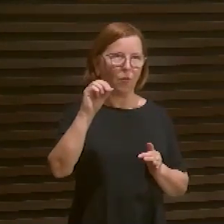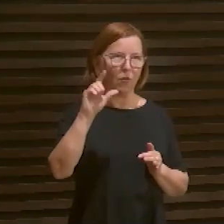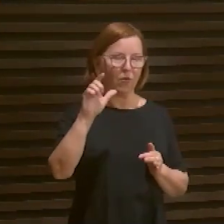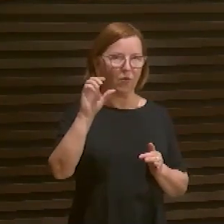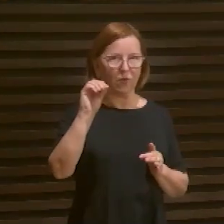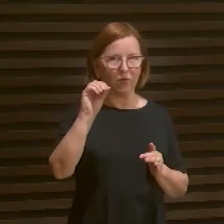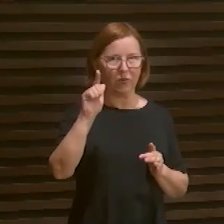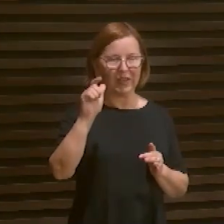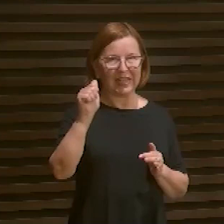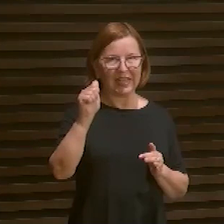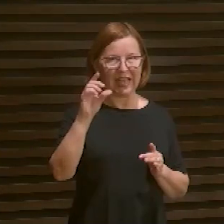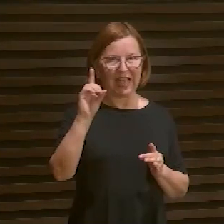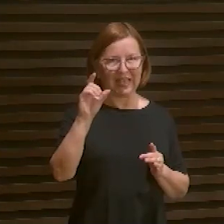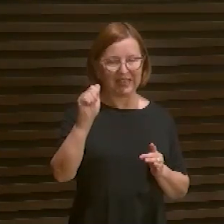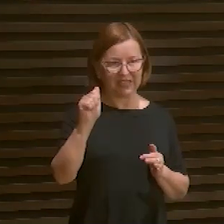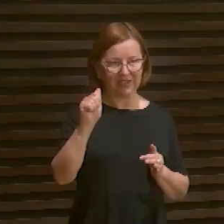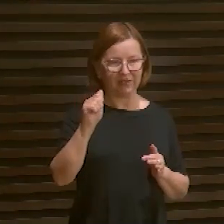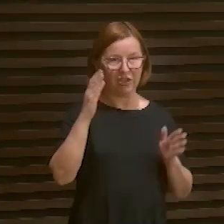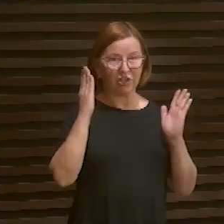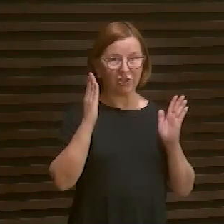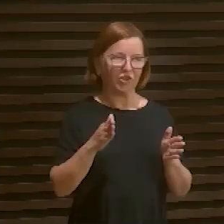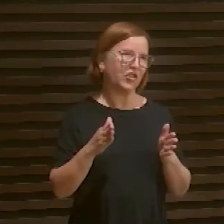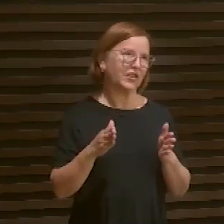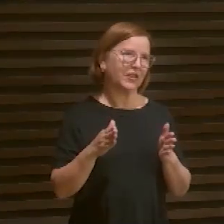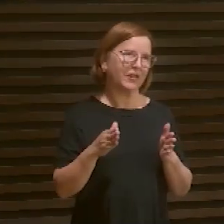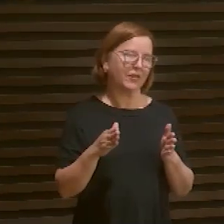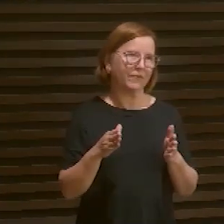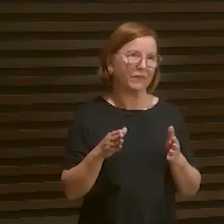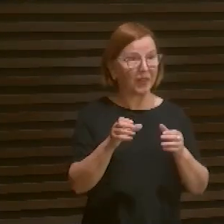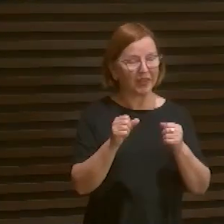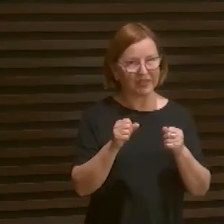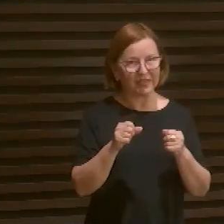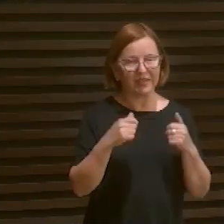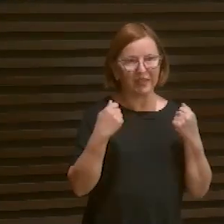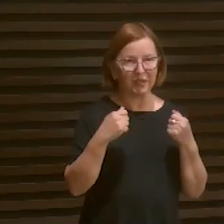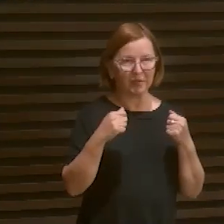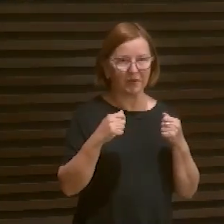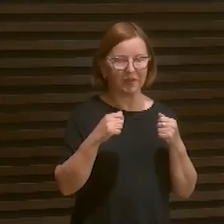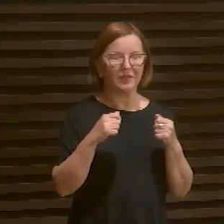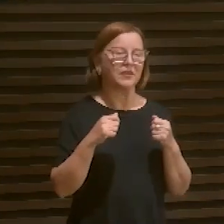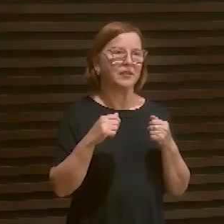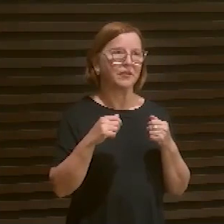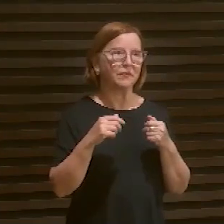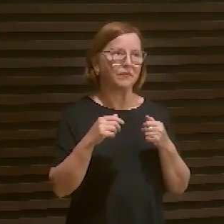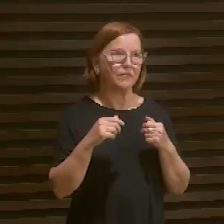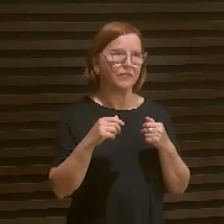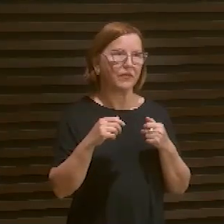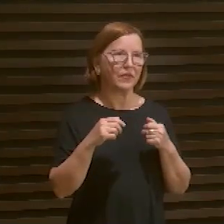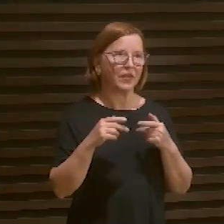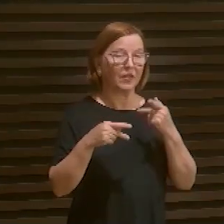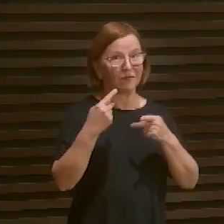votada e ela precisa ser homologada. Quando você homologa alguma coisa, é que você